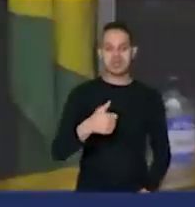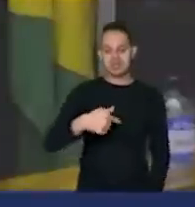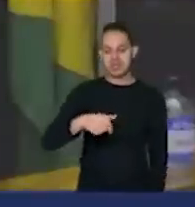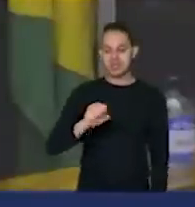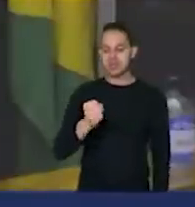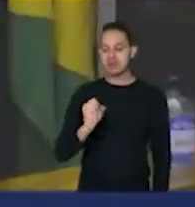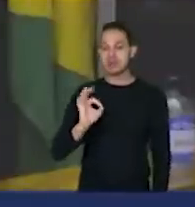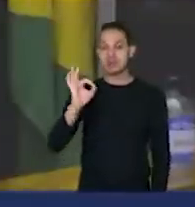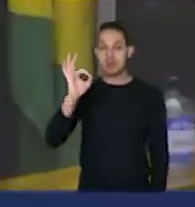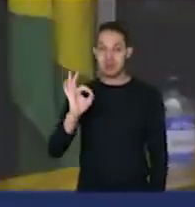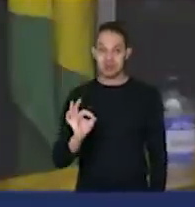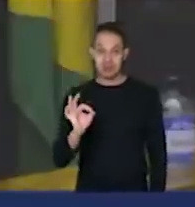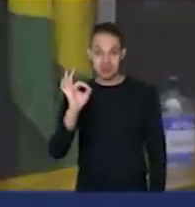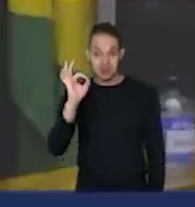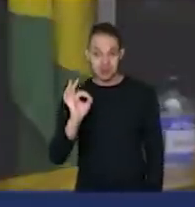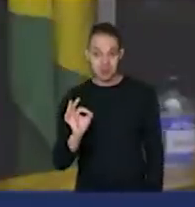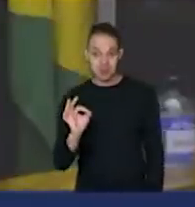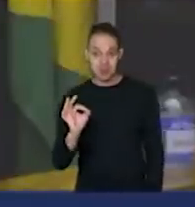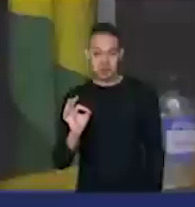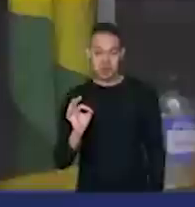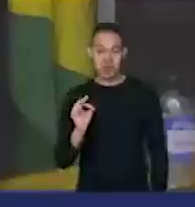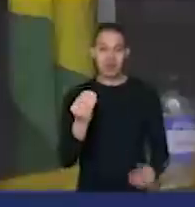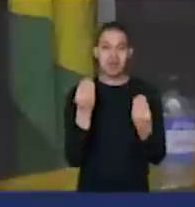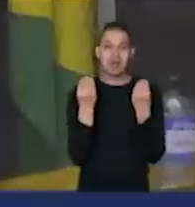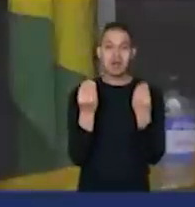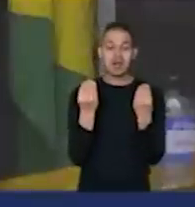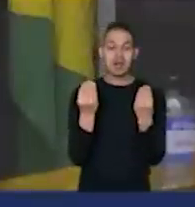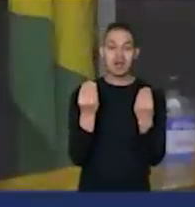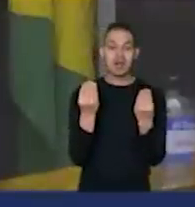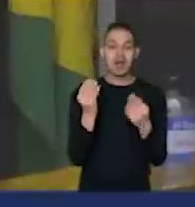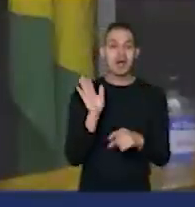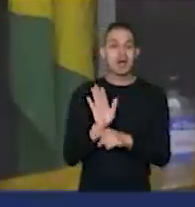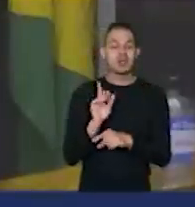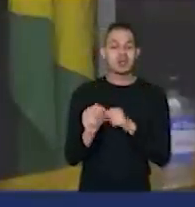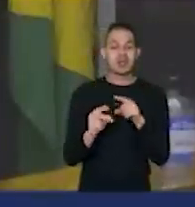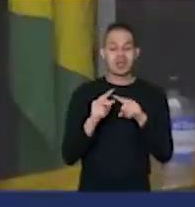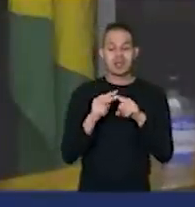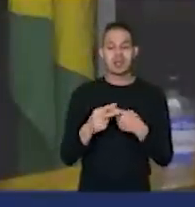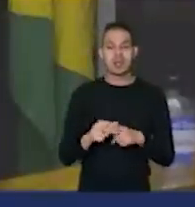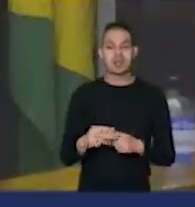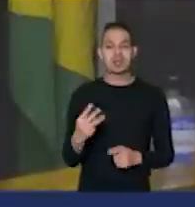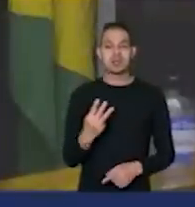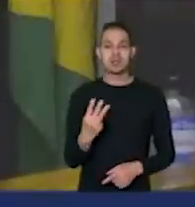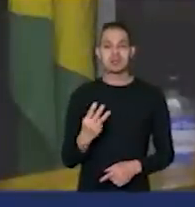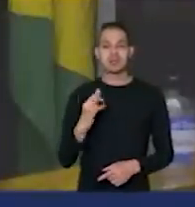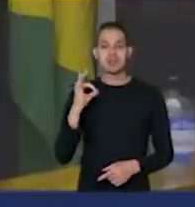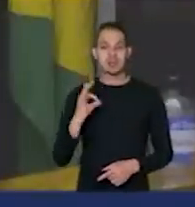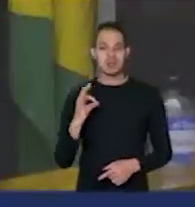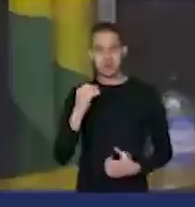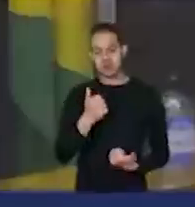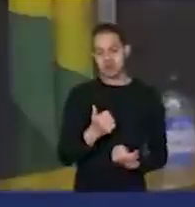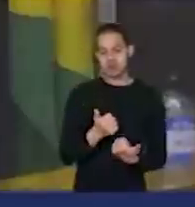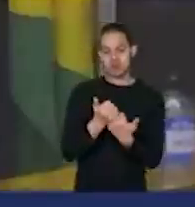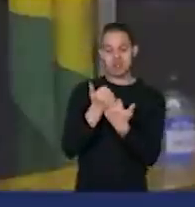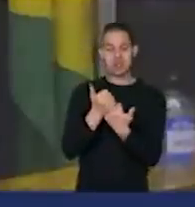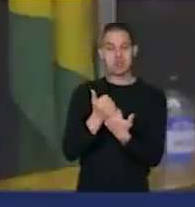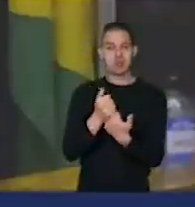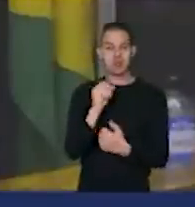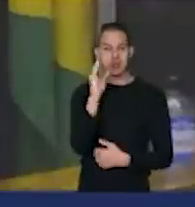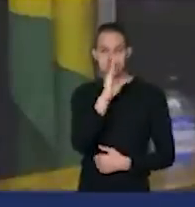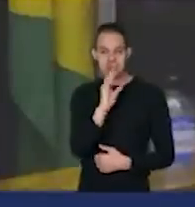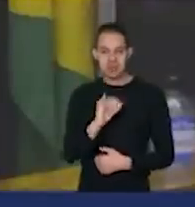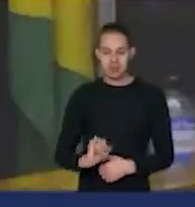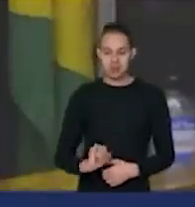178%. O que adianta reajustar em 33% o auxílio se a inflação está em